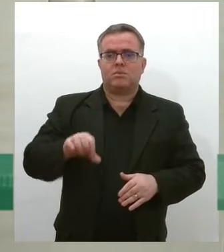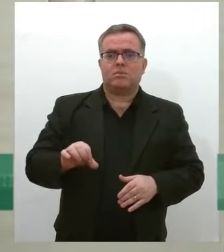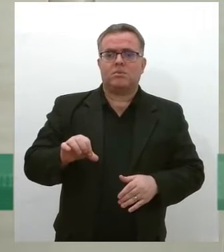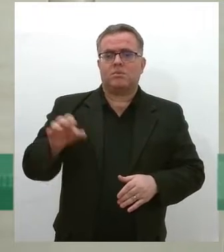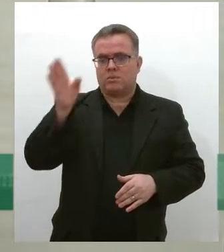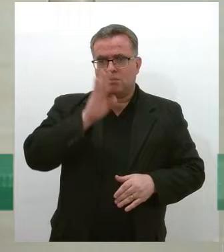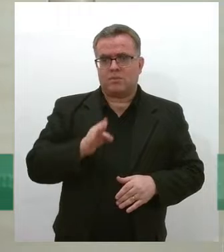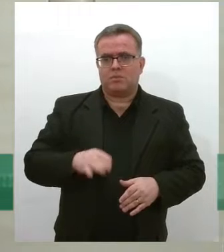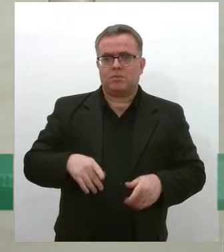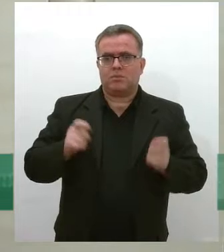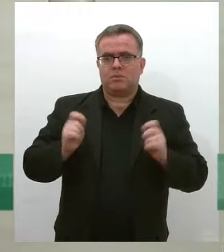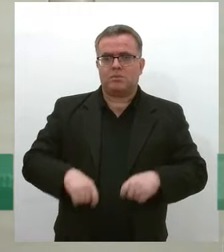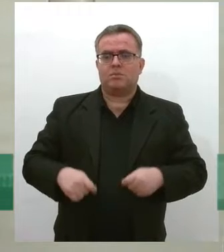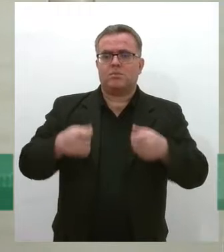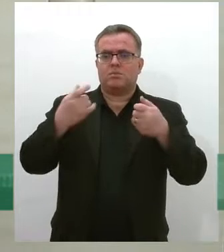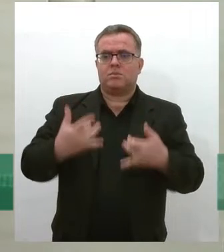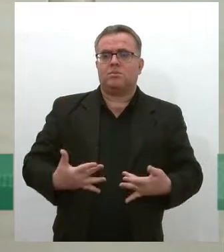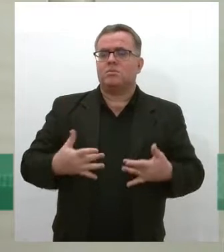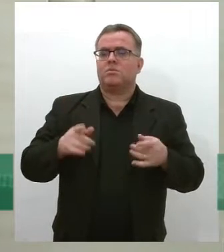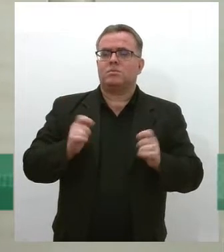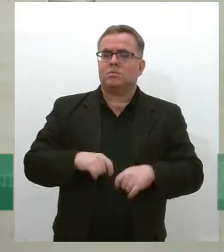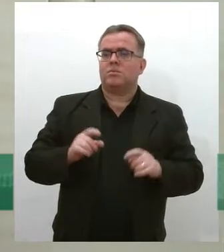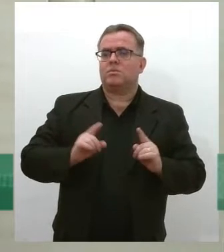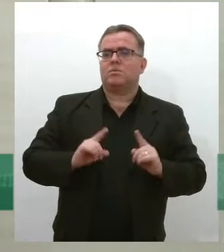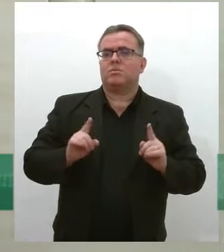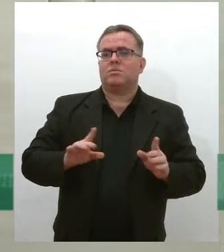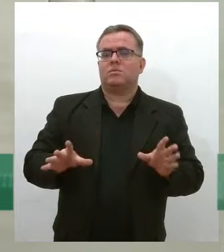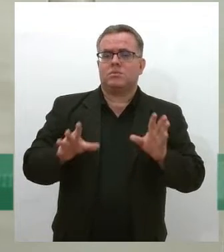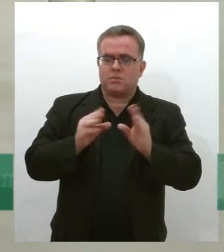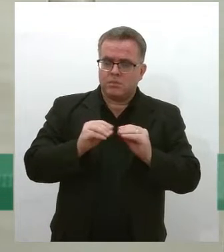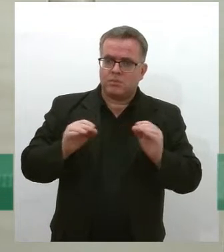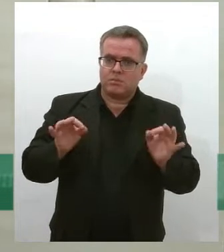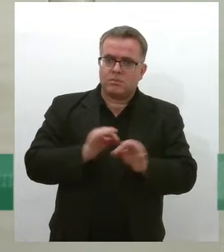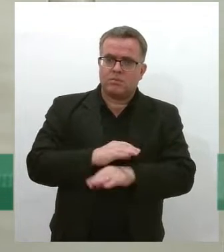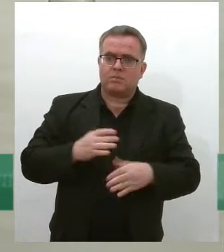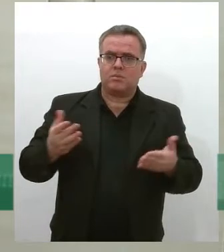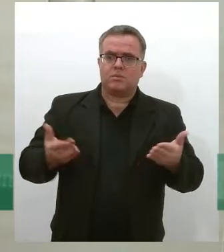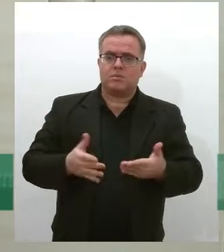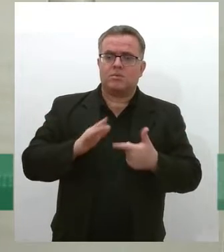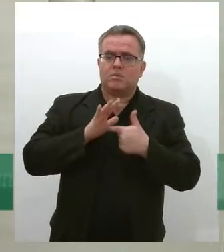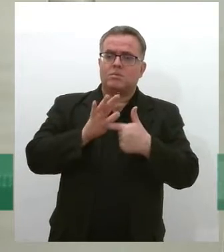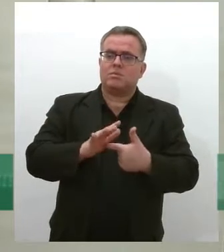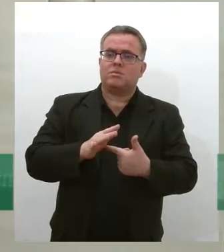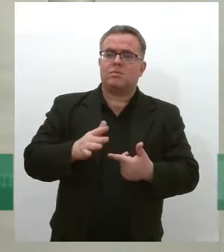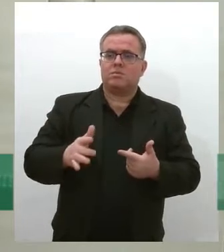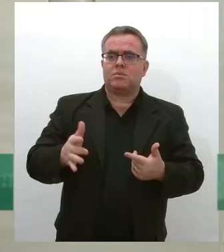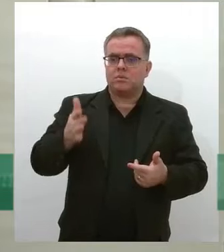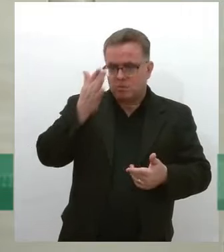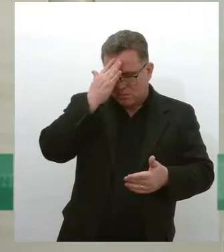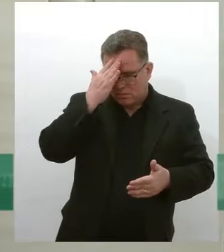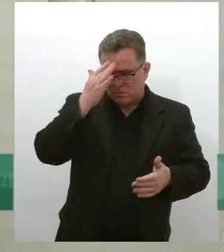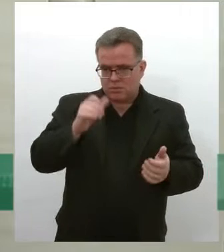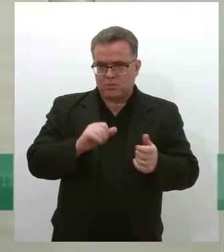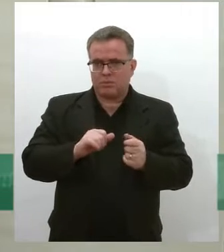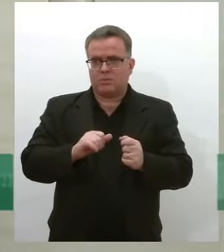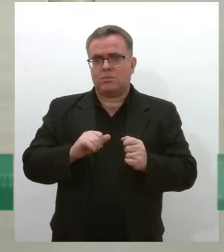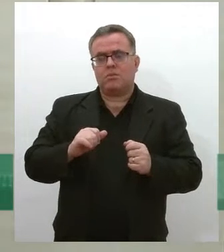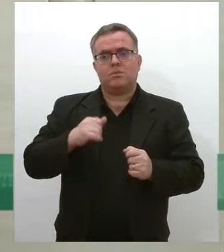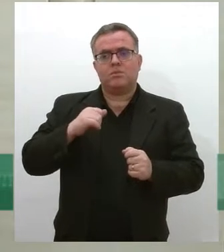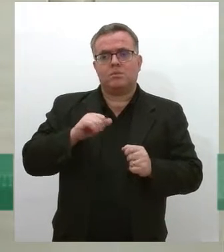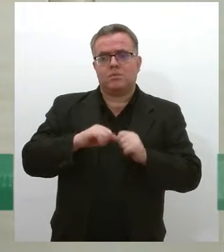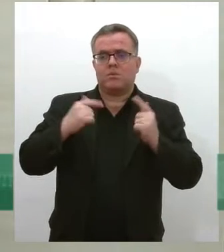você pode imaginar, né? Então, hoje o nosso foco vai ser entender o papel do legislativo durante esse período, tanto no